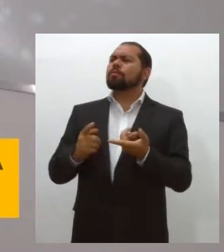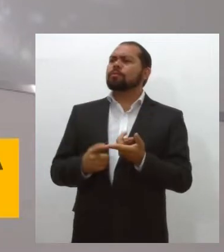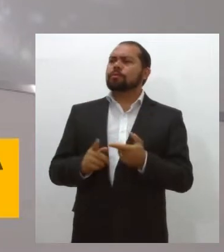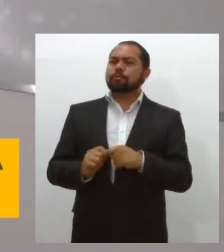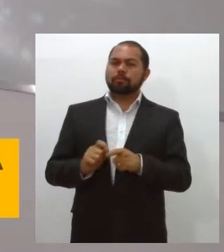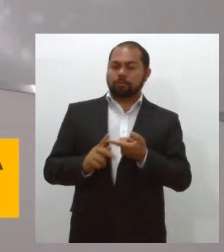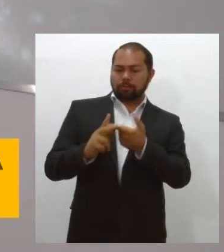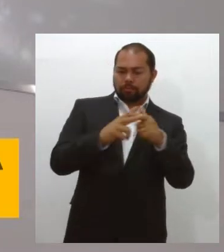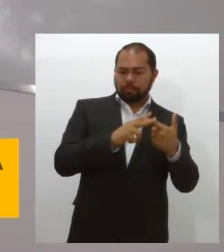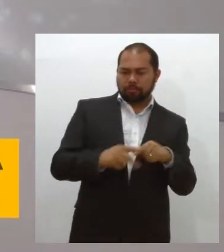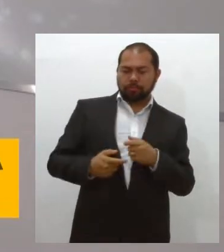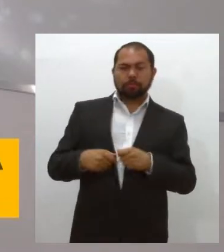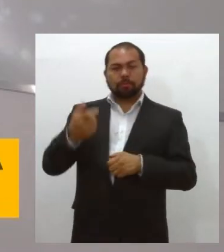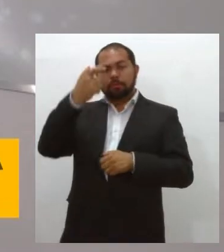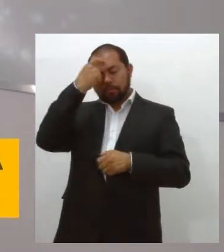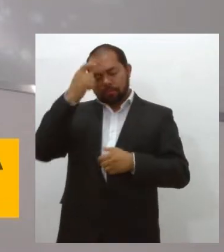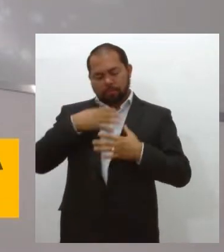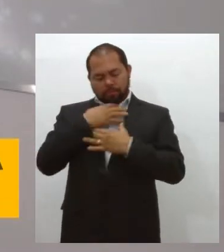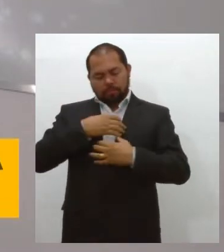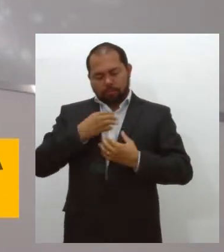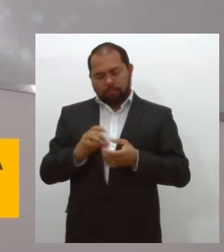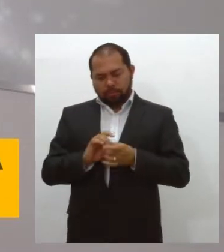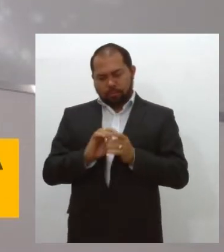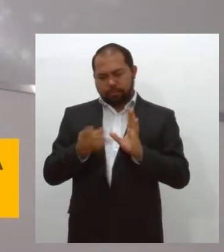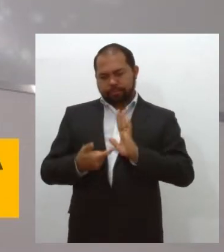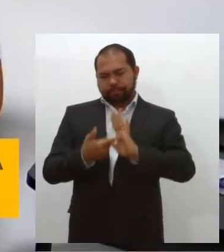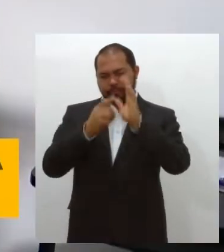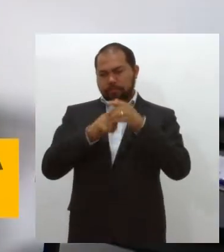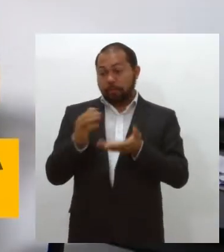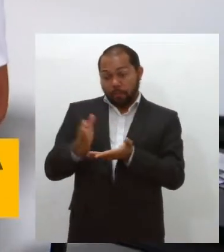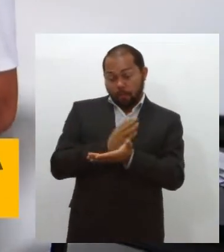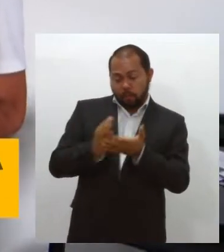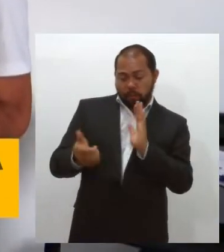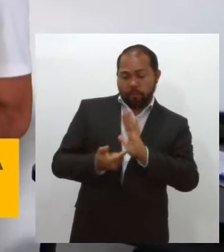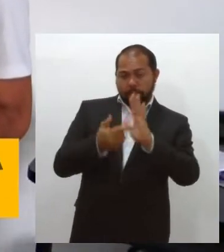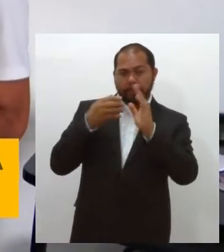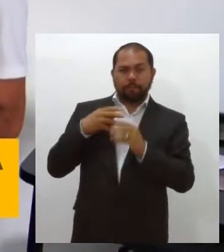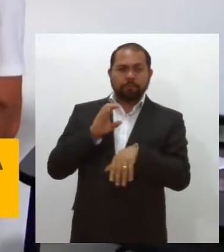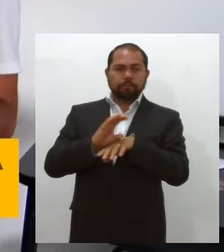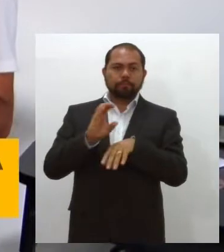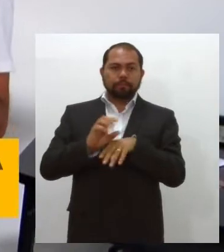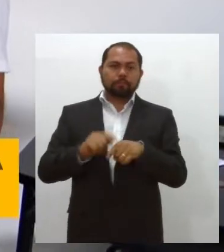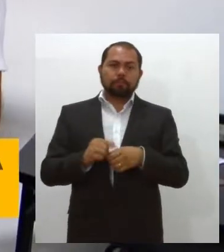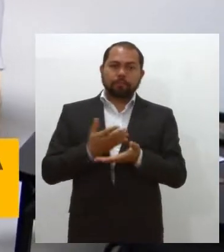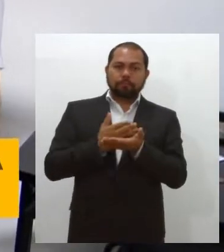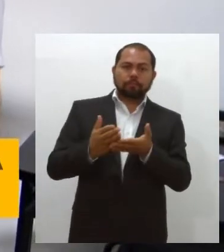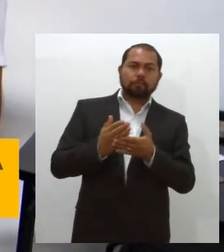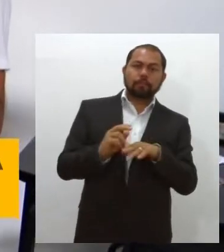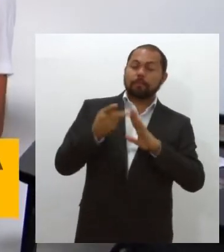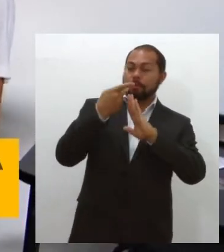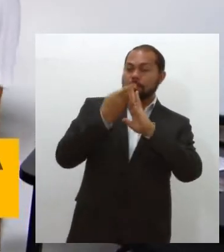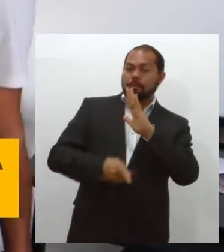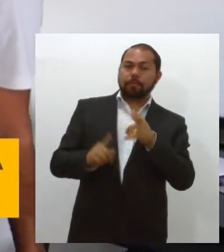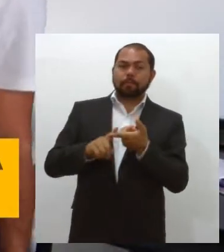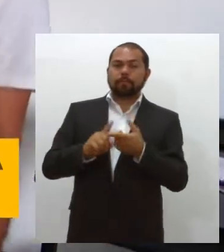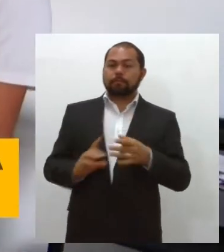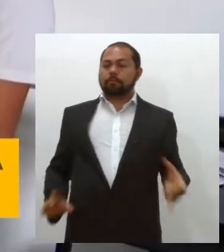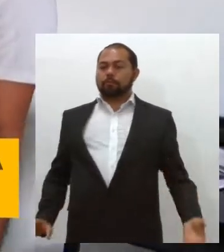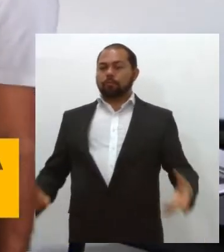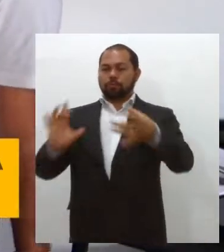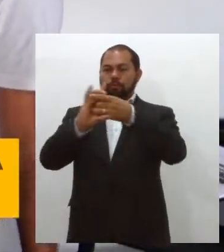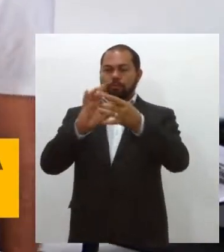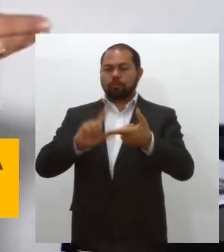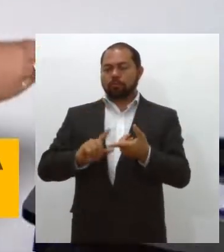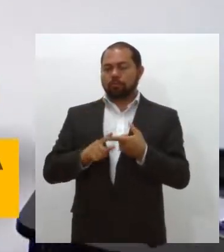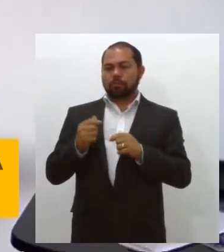que a inteligência emocional dispõe e que eu vou trazer algumas aqui no curso. A iniciativa faz parte do projeto Conecta, da Escola